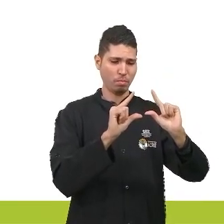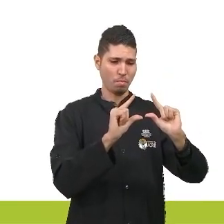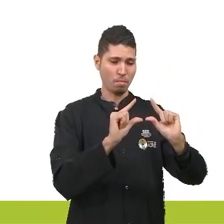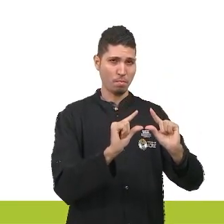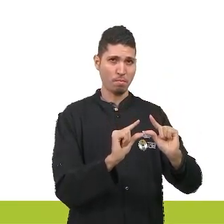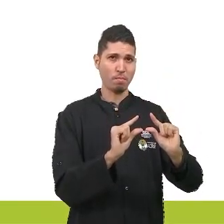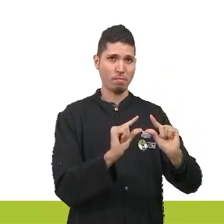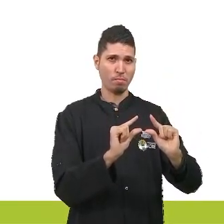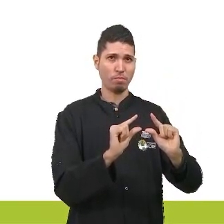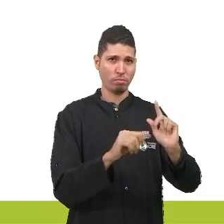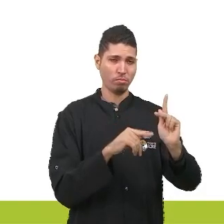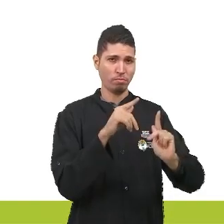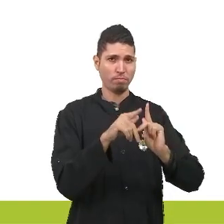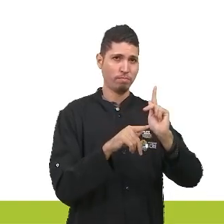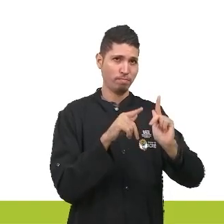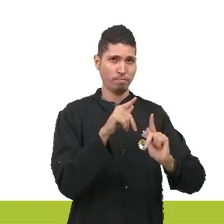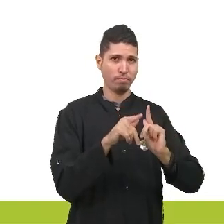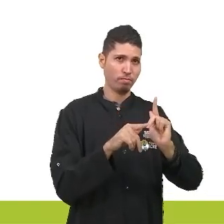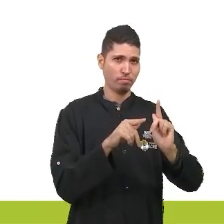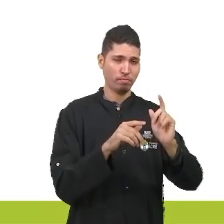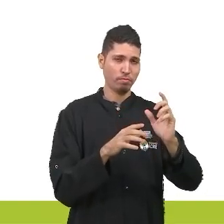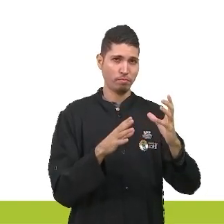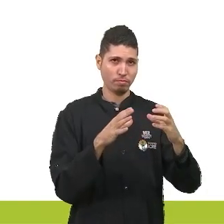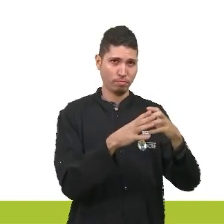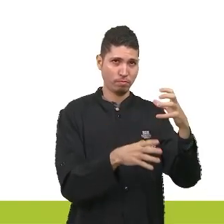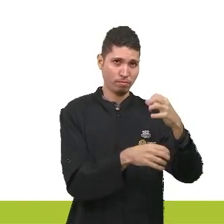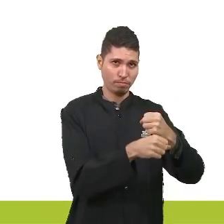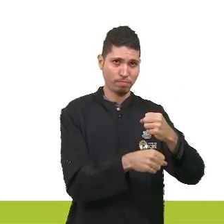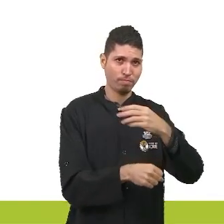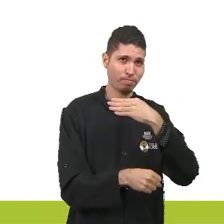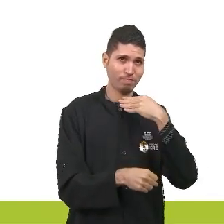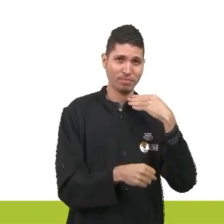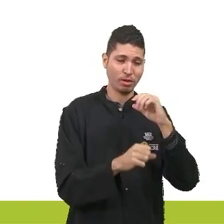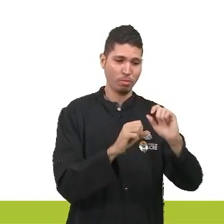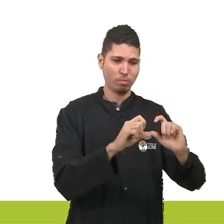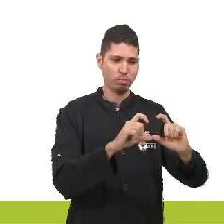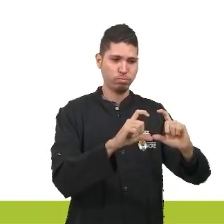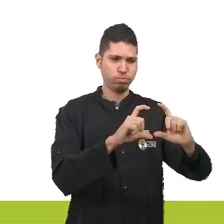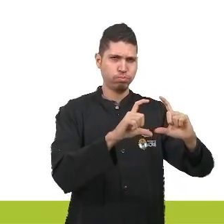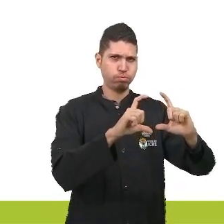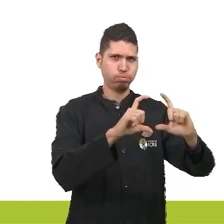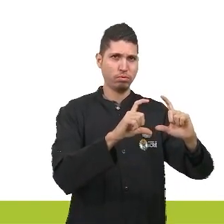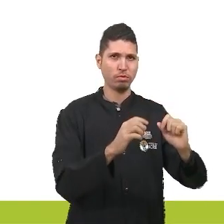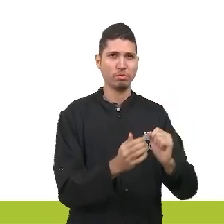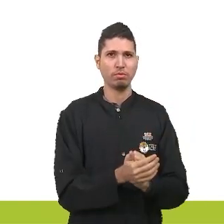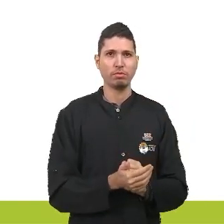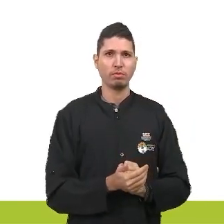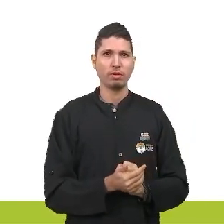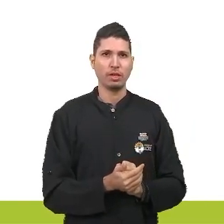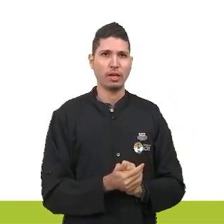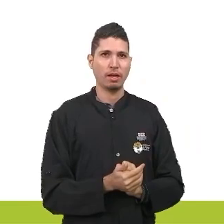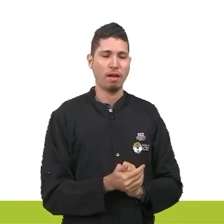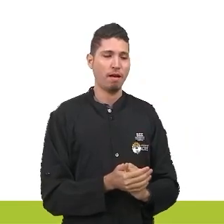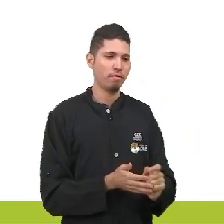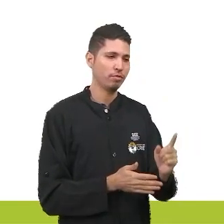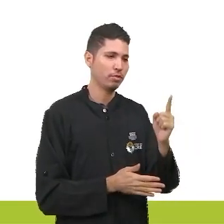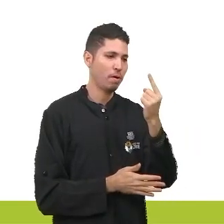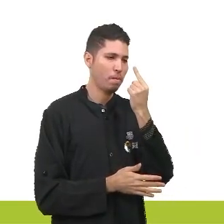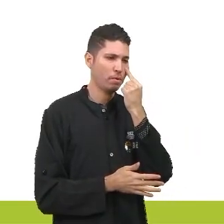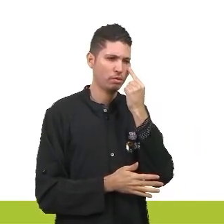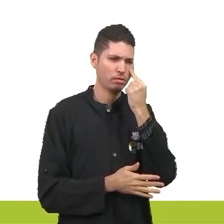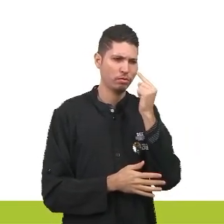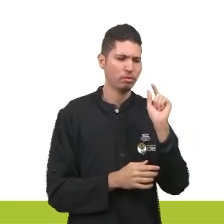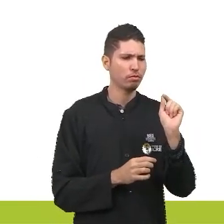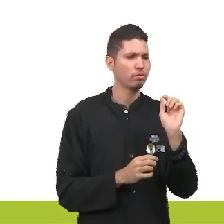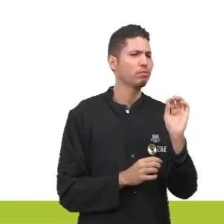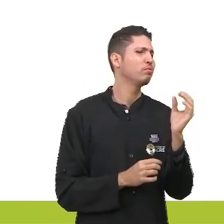aí na população. Ou seja, a taxa de mortalidade ali está alta. O que vai ser analisado nisso? O que está acontecendo nessa